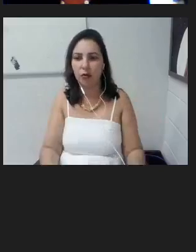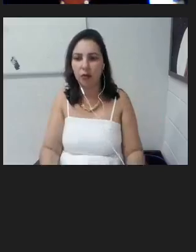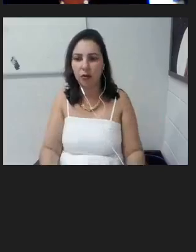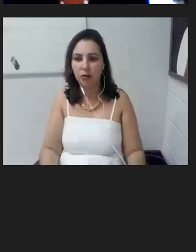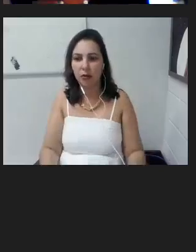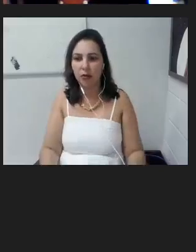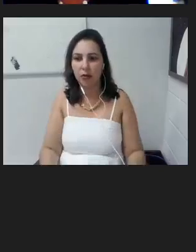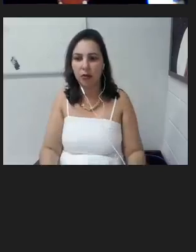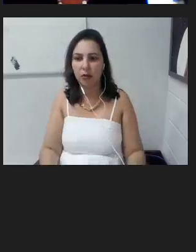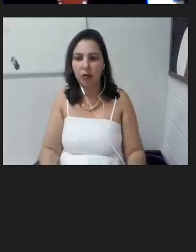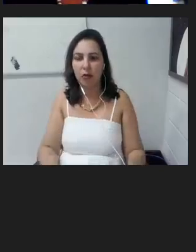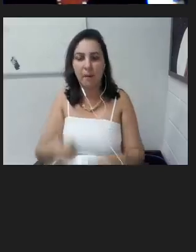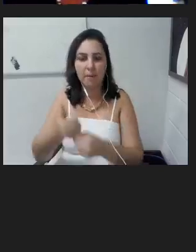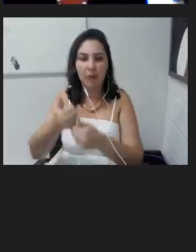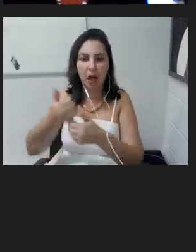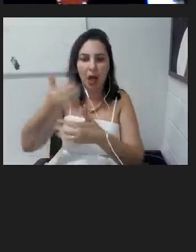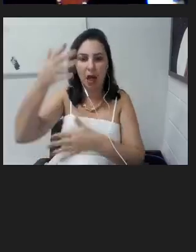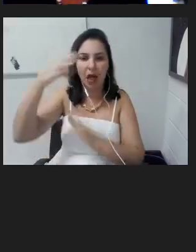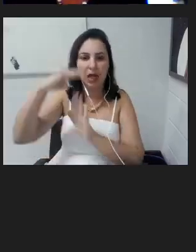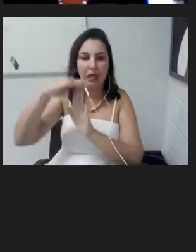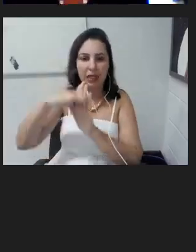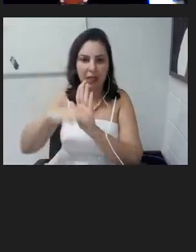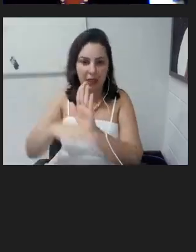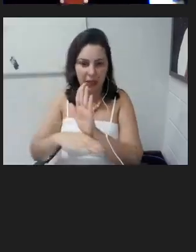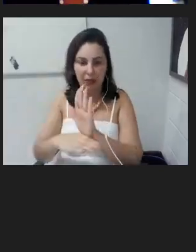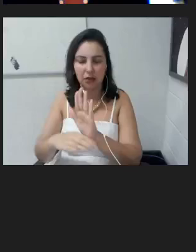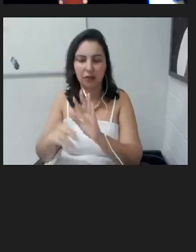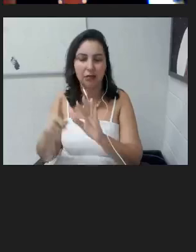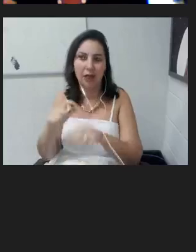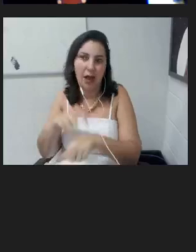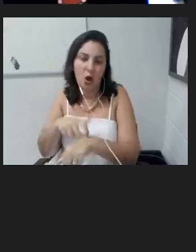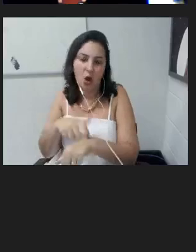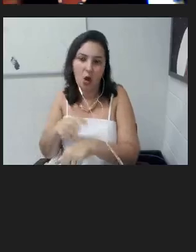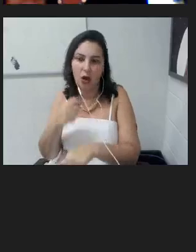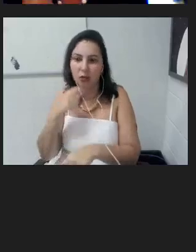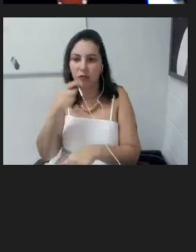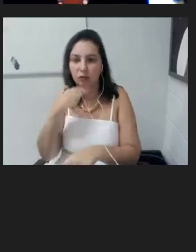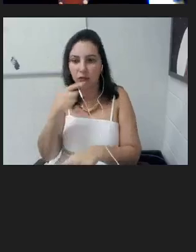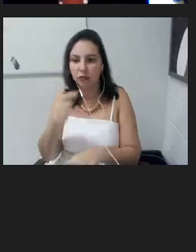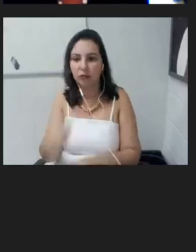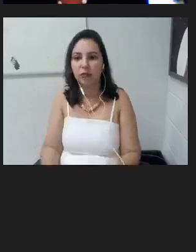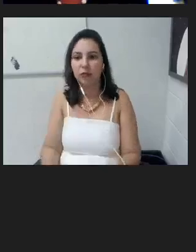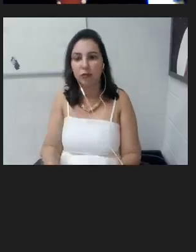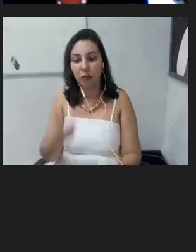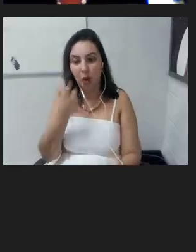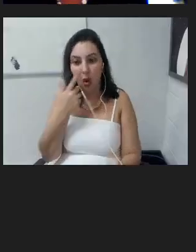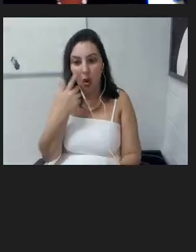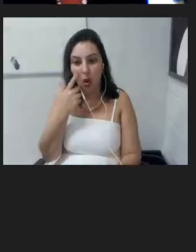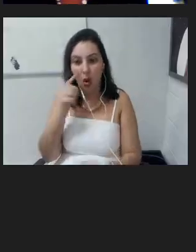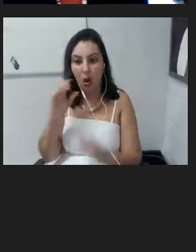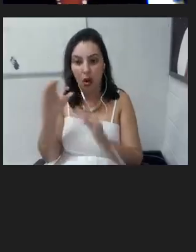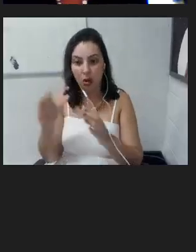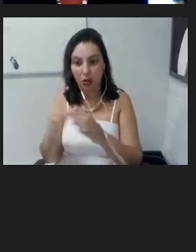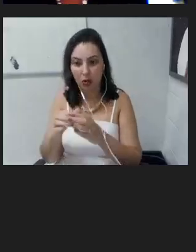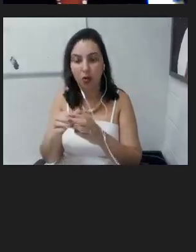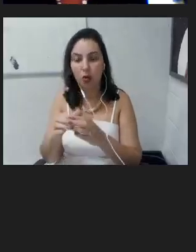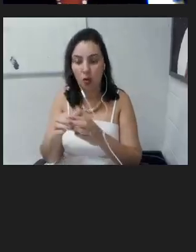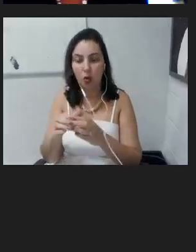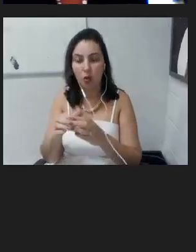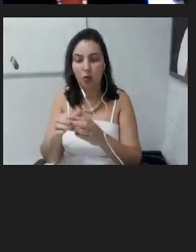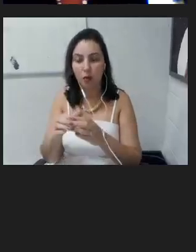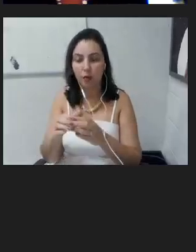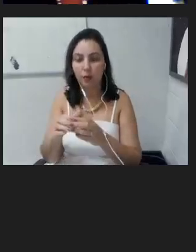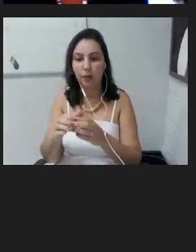uma lista. Não consigo te passar agora. Mas eu recomendo, olha esse grupo do Vitaleri, que faz